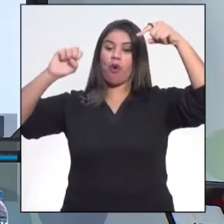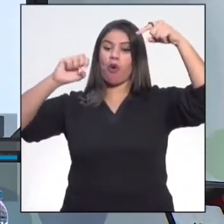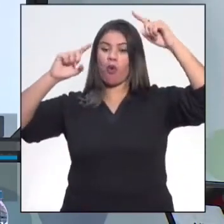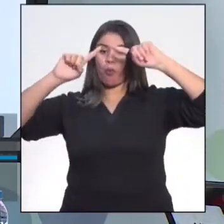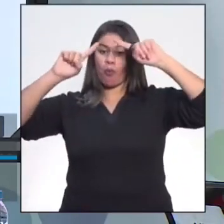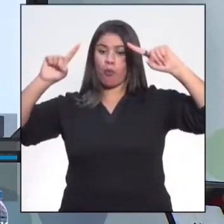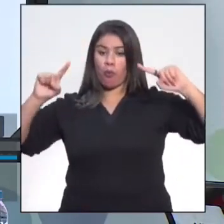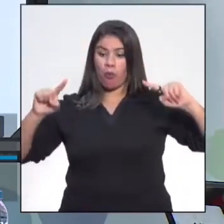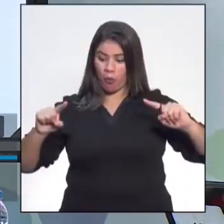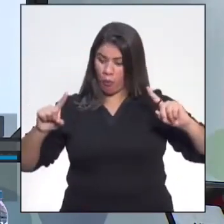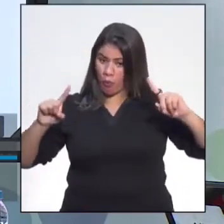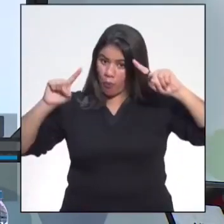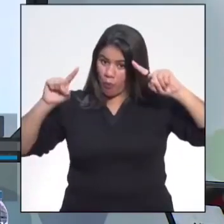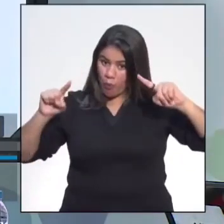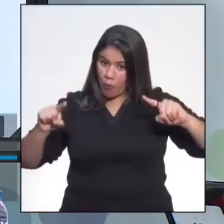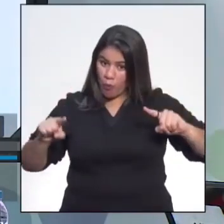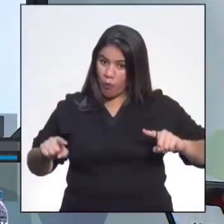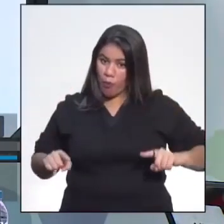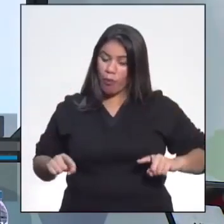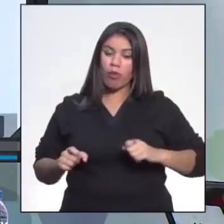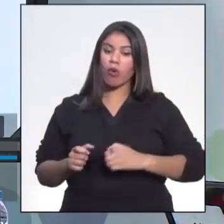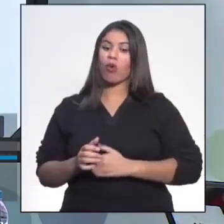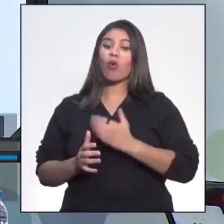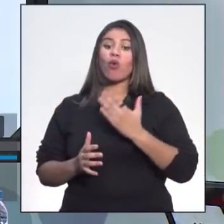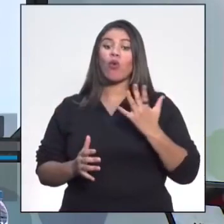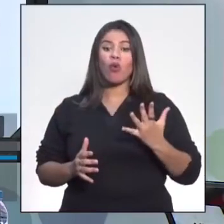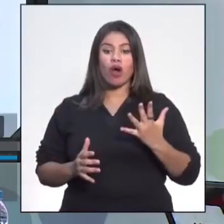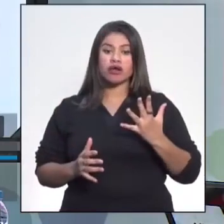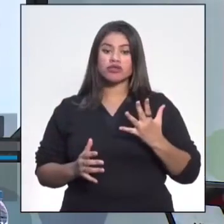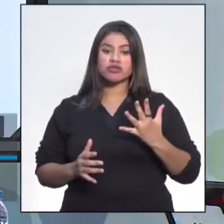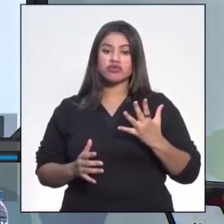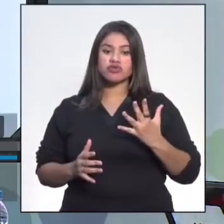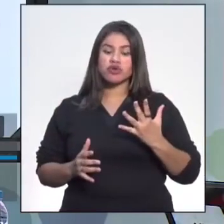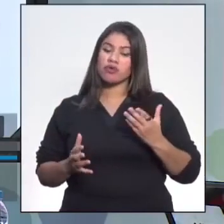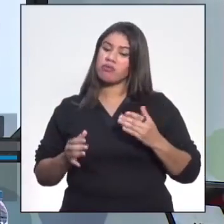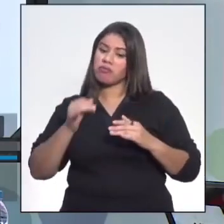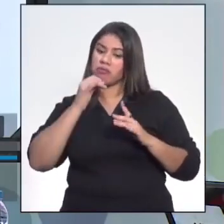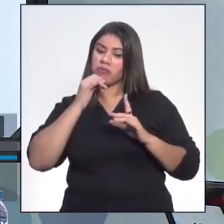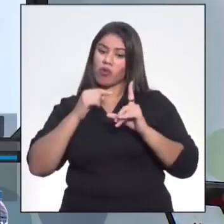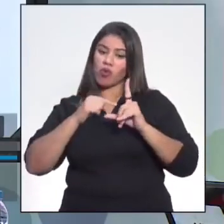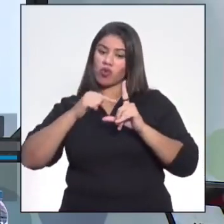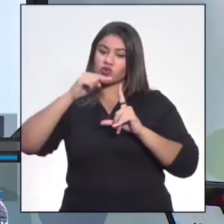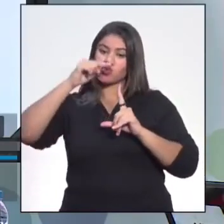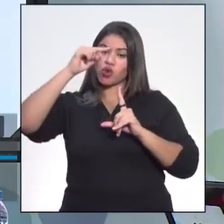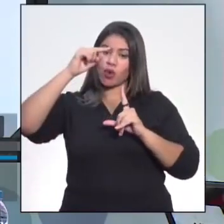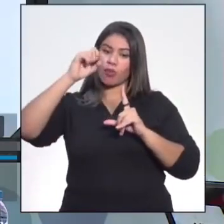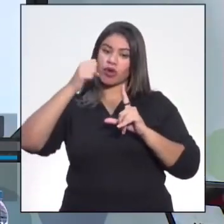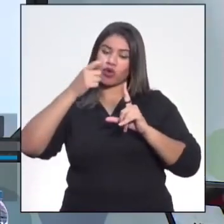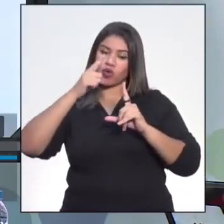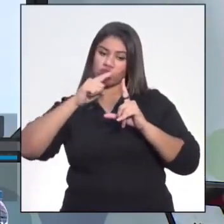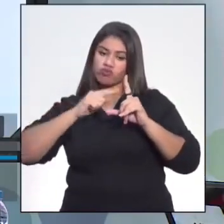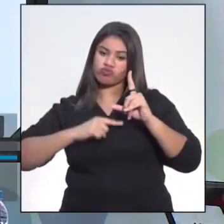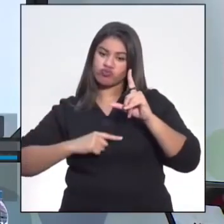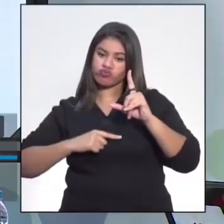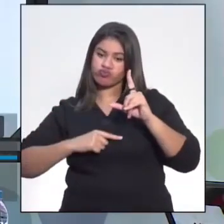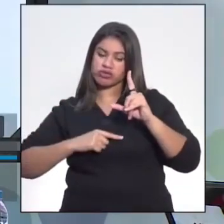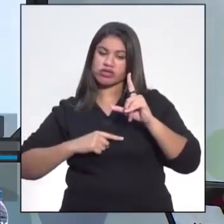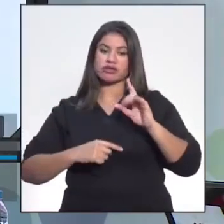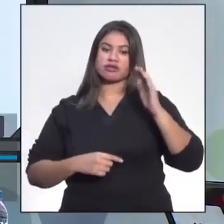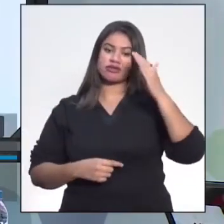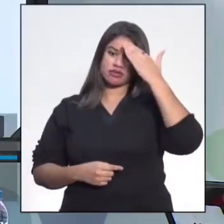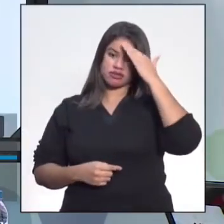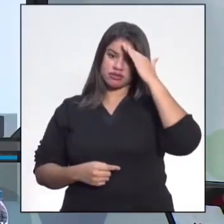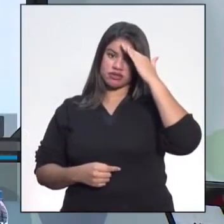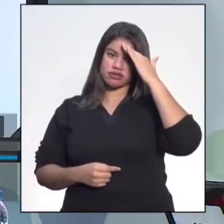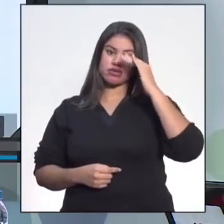vértice. Ele vai continuar em cima do eixo Y, mas ele vai subir algumas unidades ou ele vai descer algumas unidades. Tudo bem?